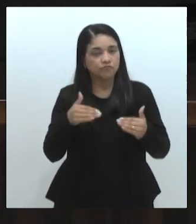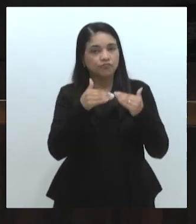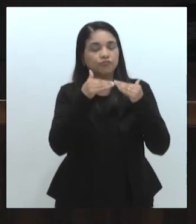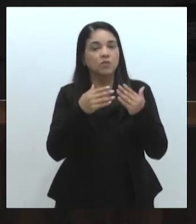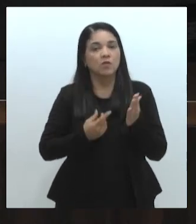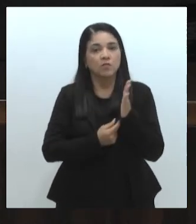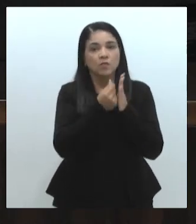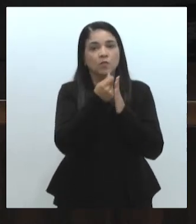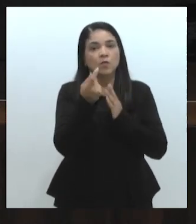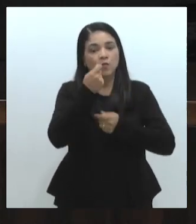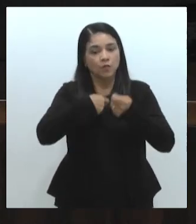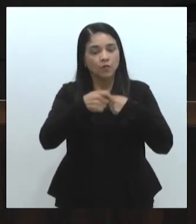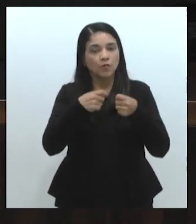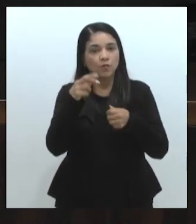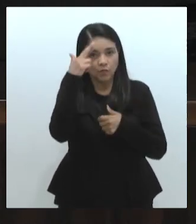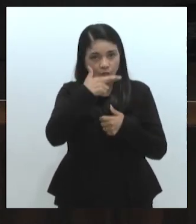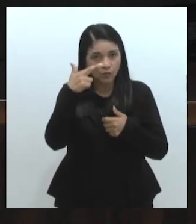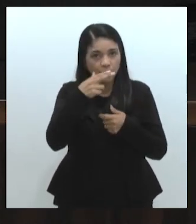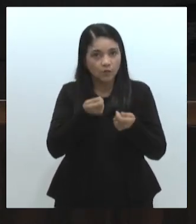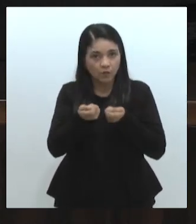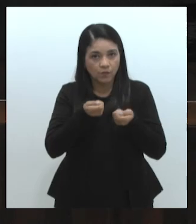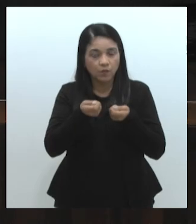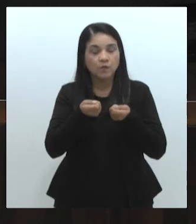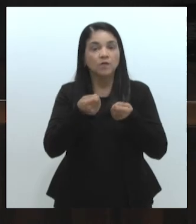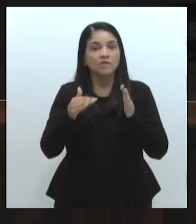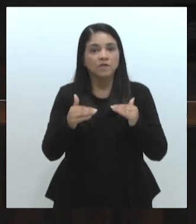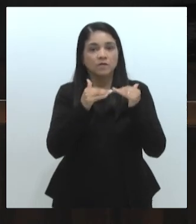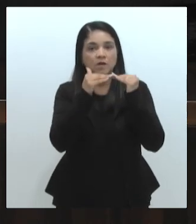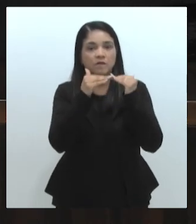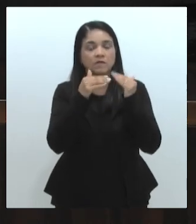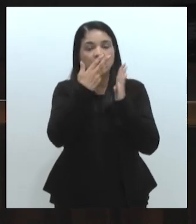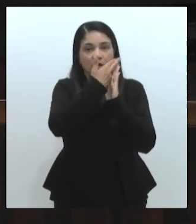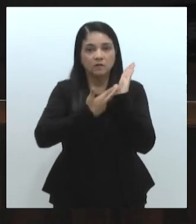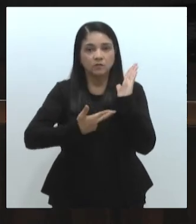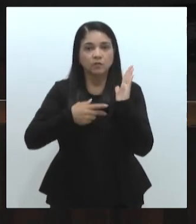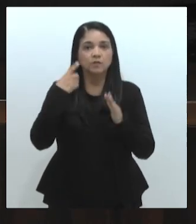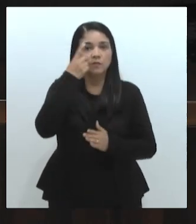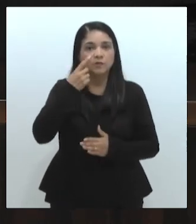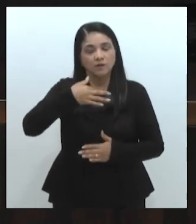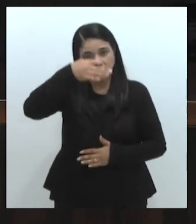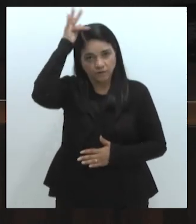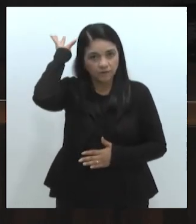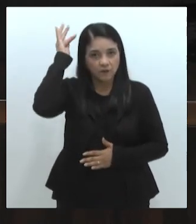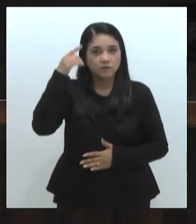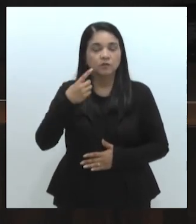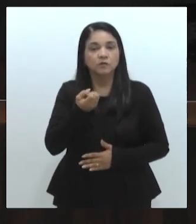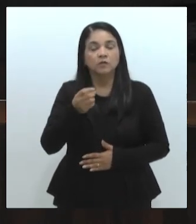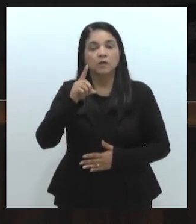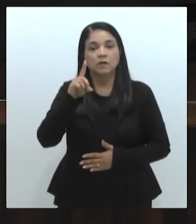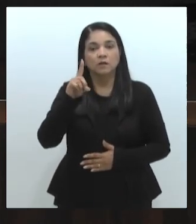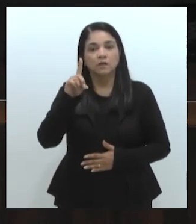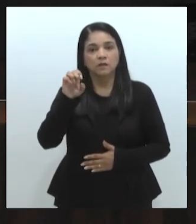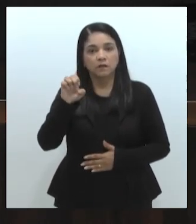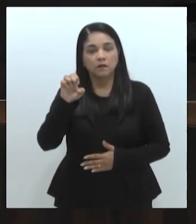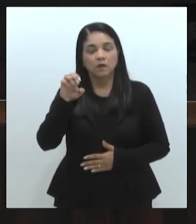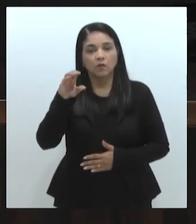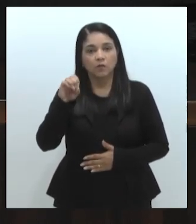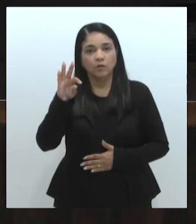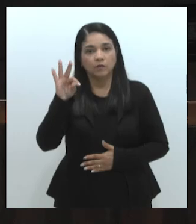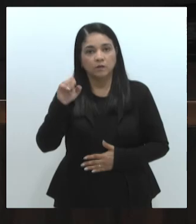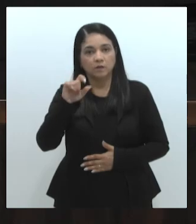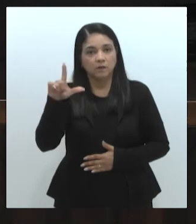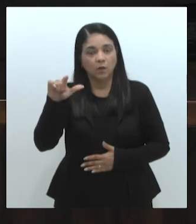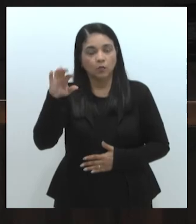orçamento, finanças, fiscalização financeira e controle favorável, relatores deputados Fred Pacheco, doutor Deodalto, Tia Ju